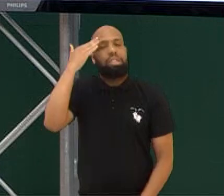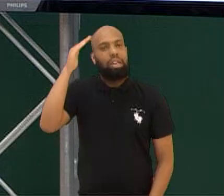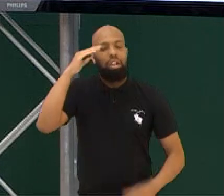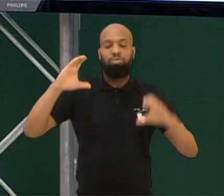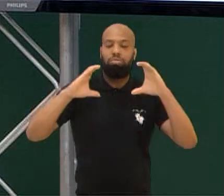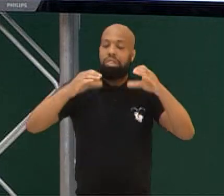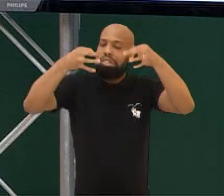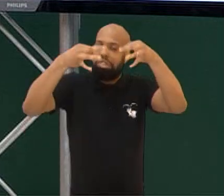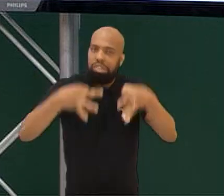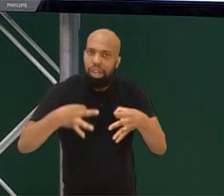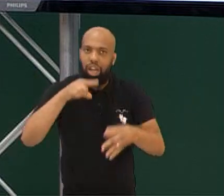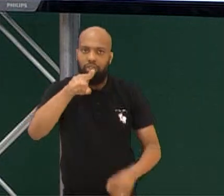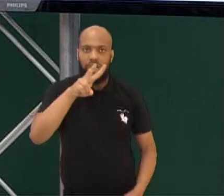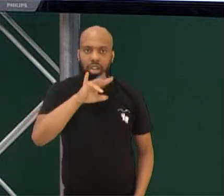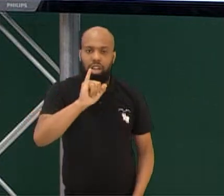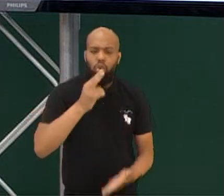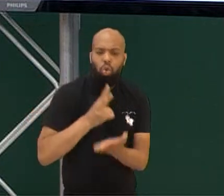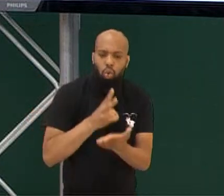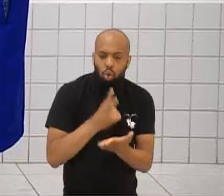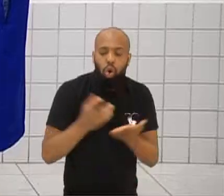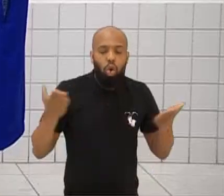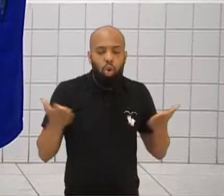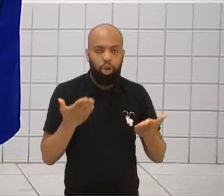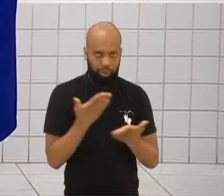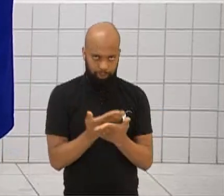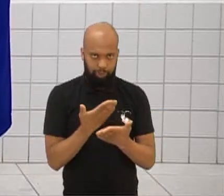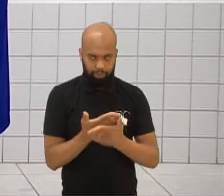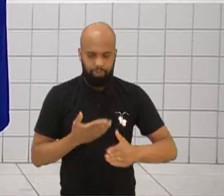que você vai continuar vendo hoje.